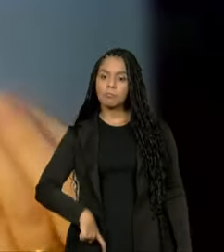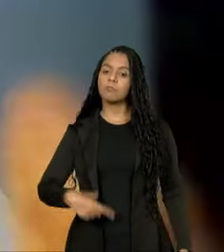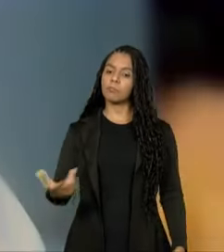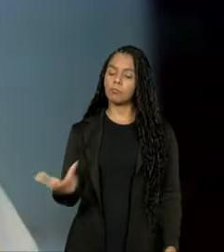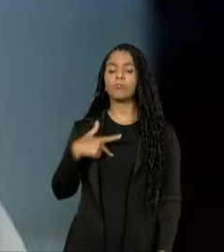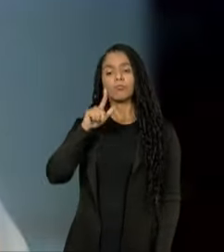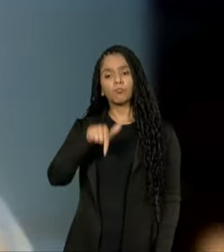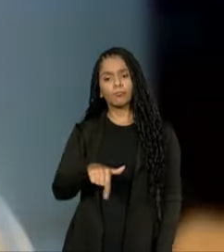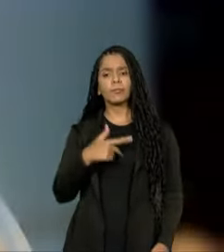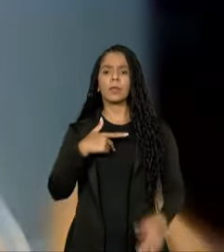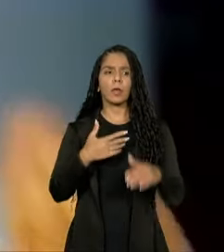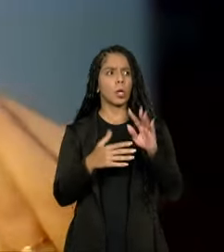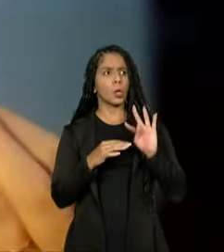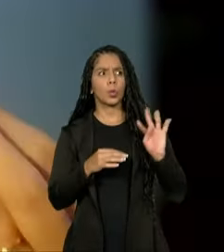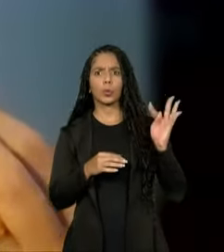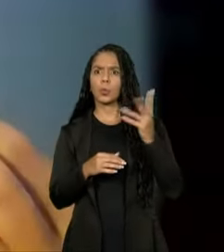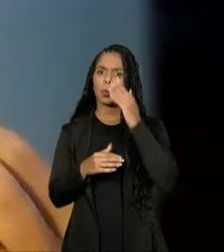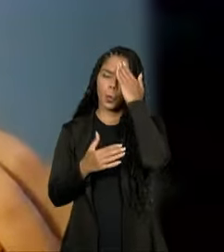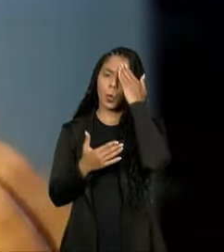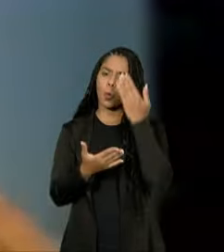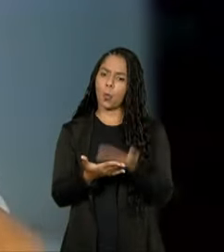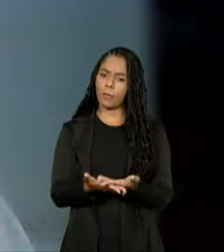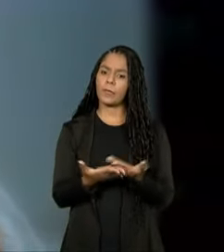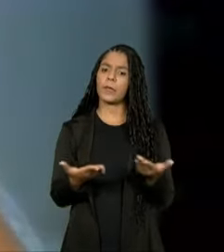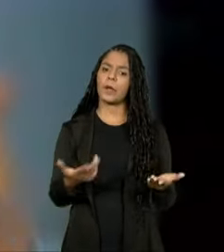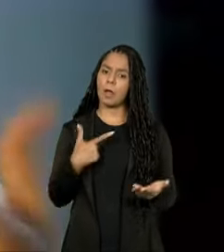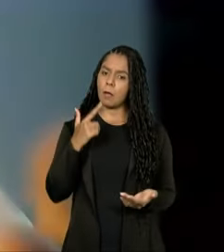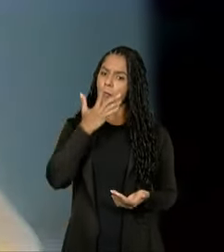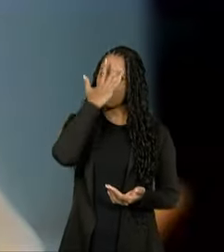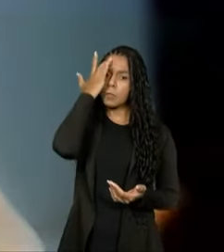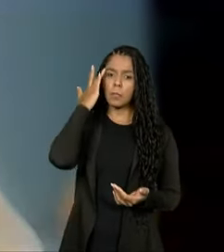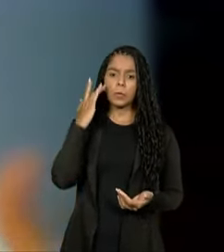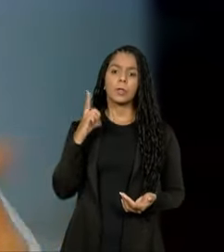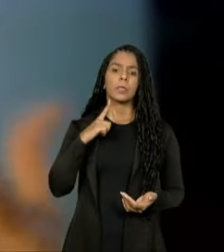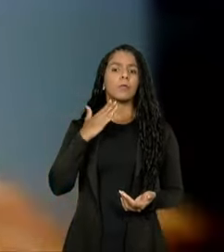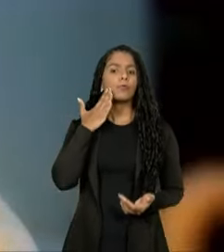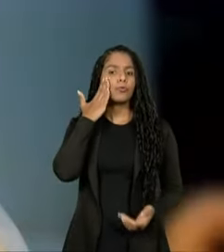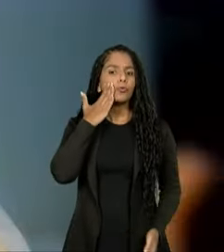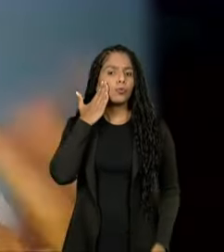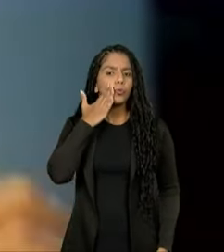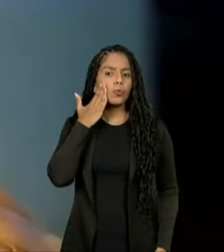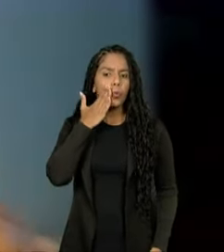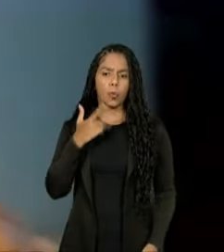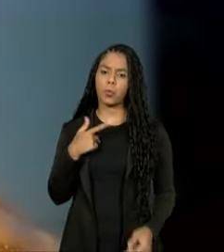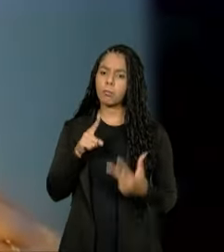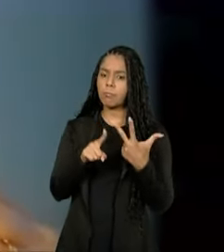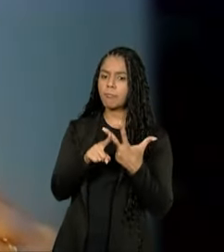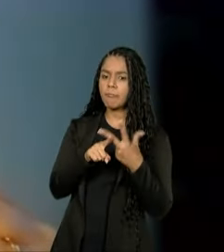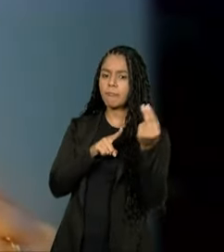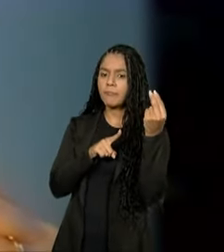da confiança, né? Uma figura que sempre teve em seus discursos o combate